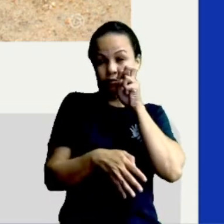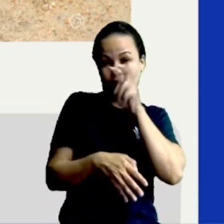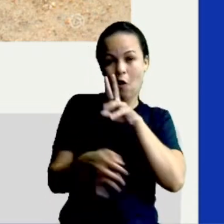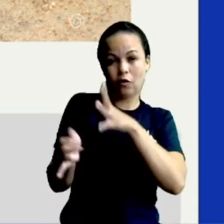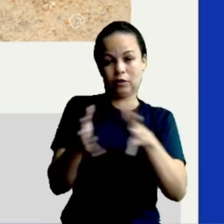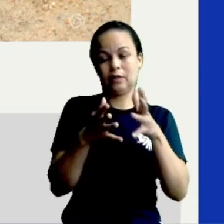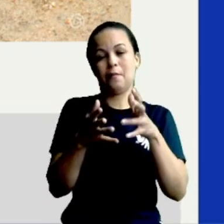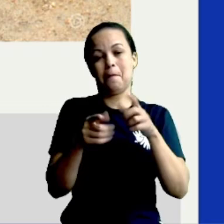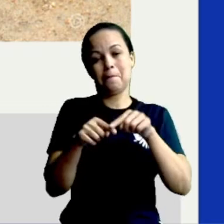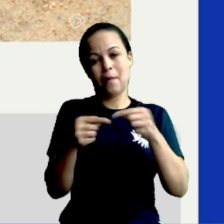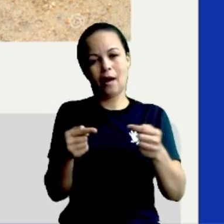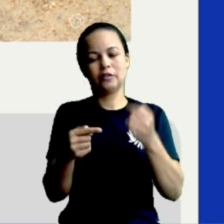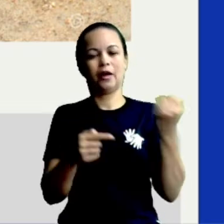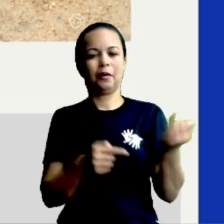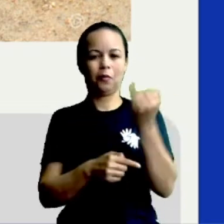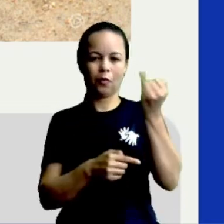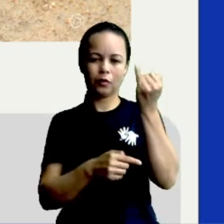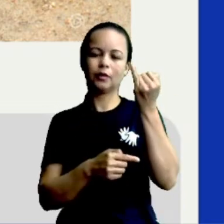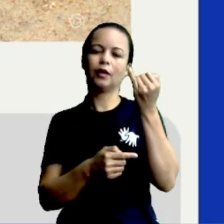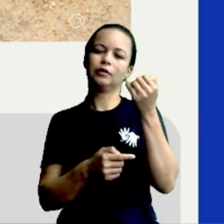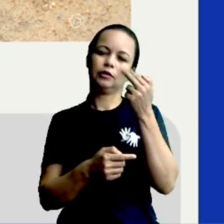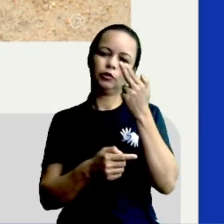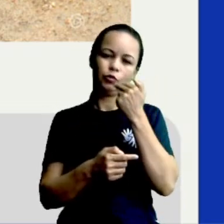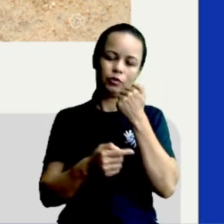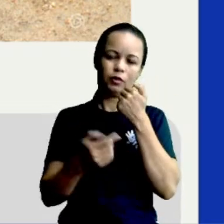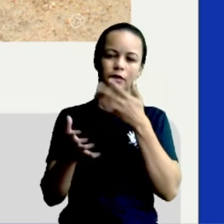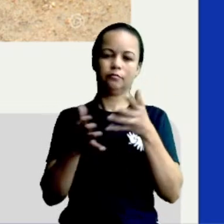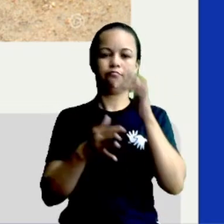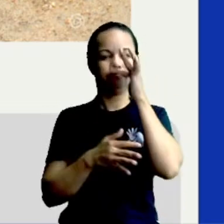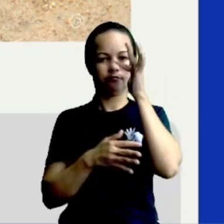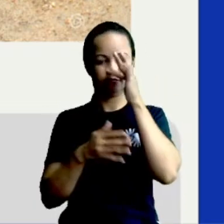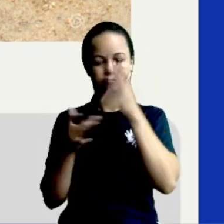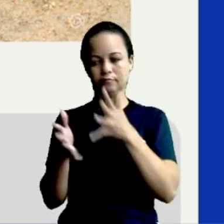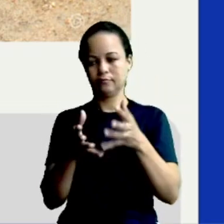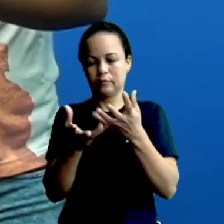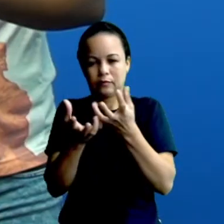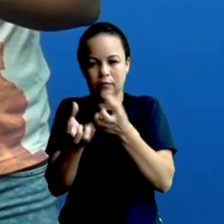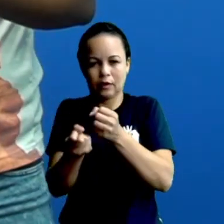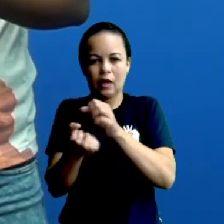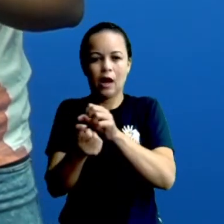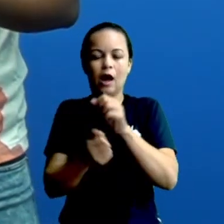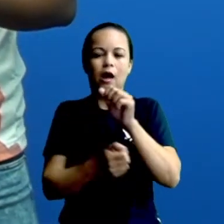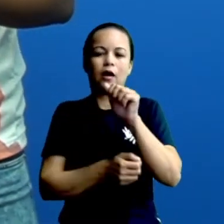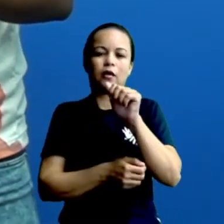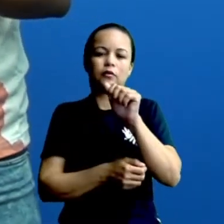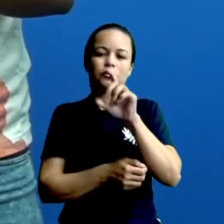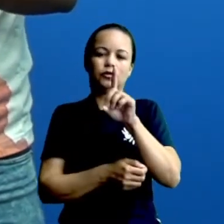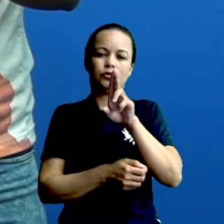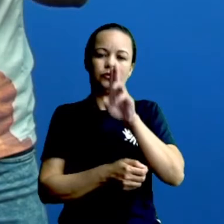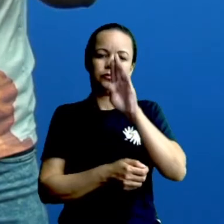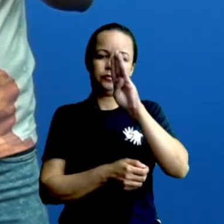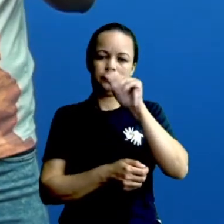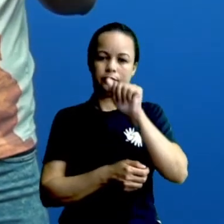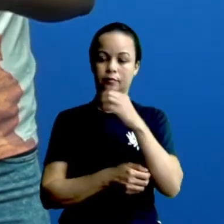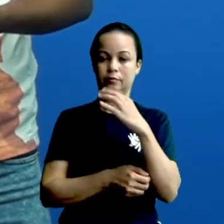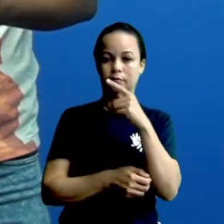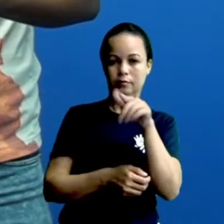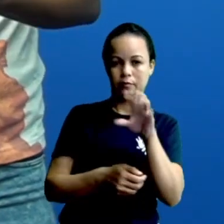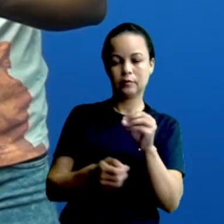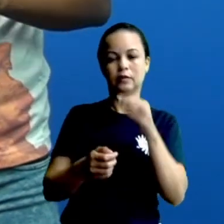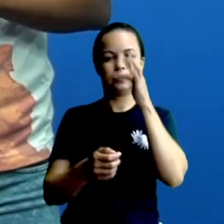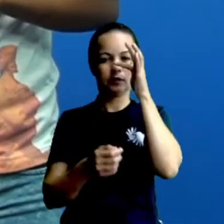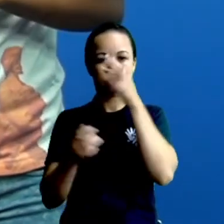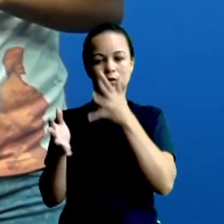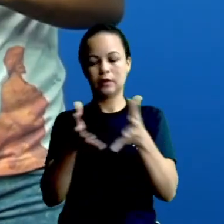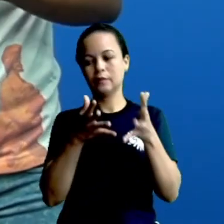em nutrientes para as plantas. Esse chorume pode ser utilizado para adubação das plantas, com cuidado de não molhar as folhas, mas